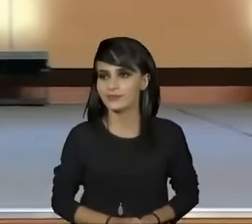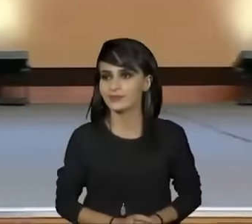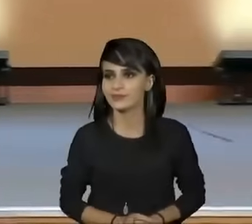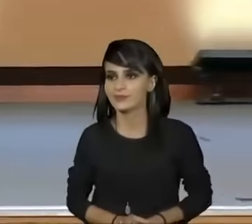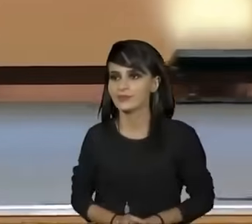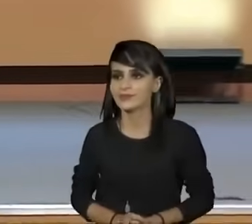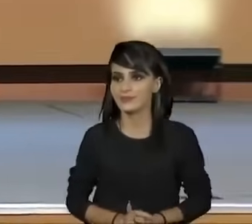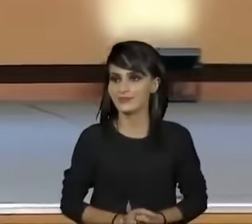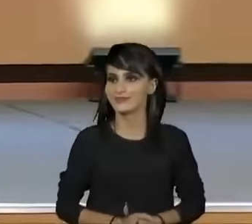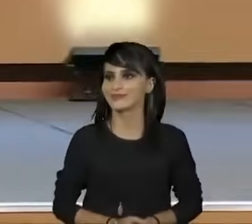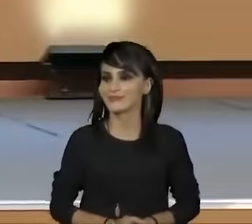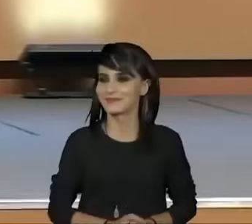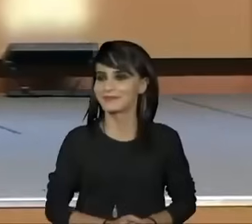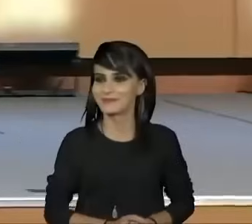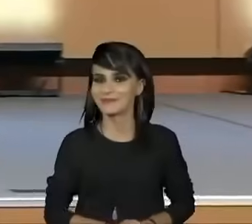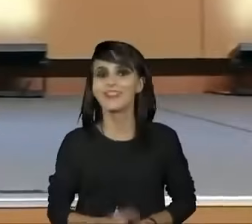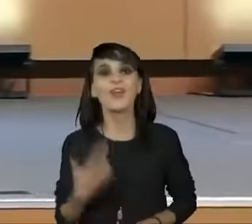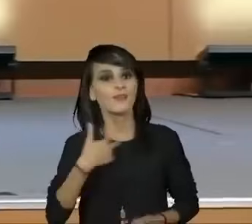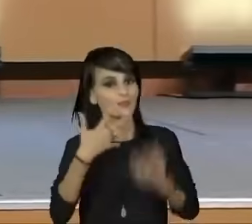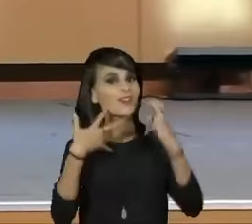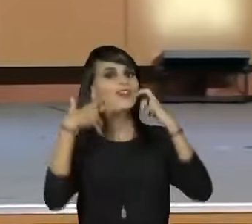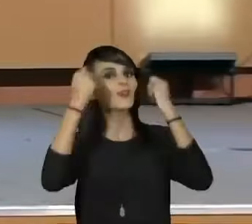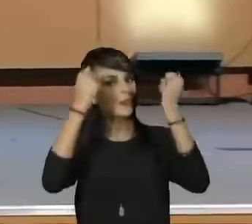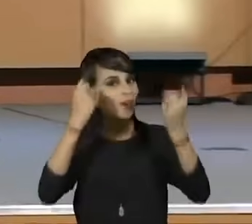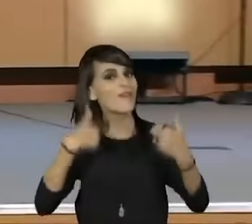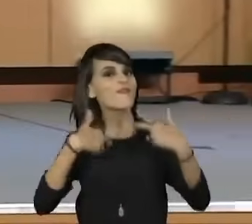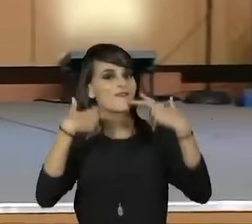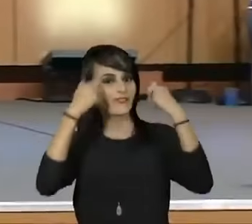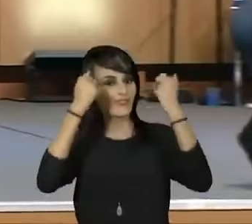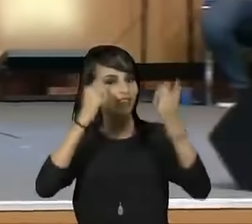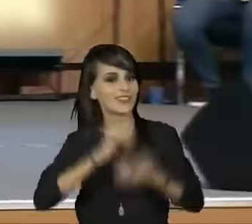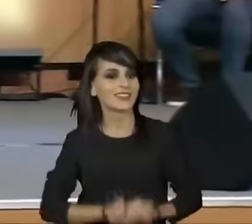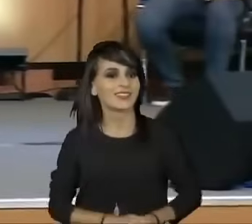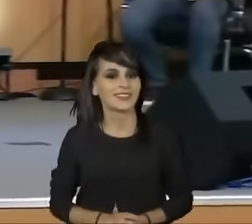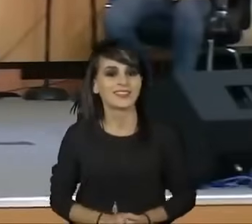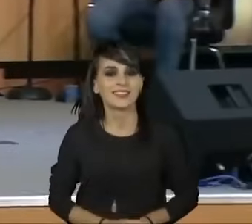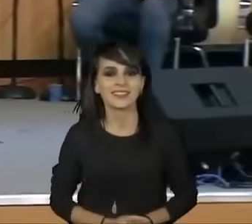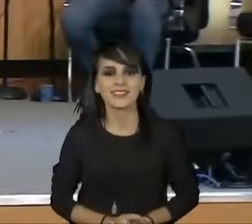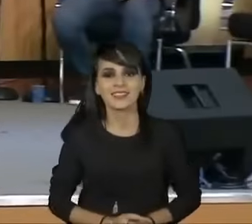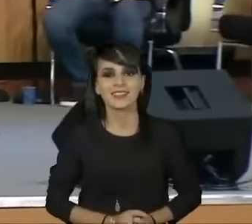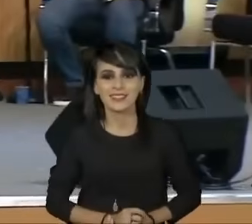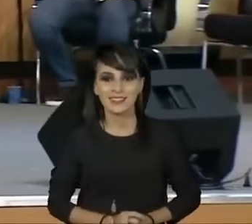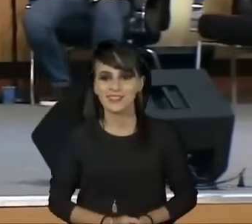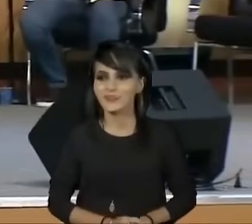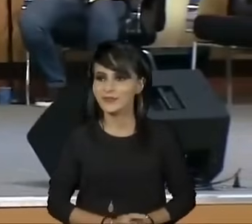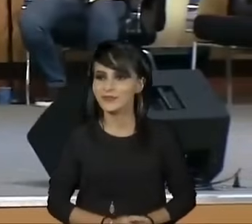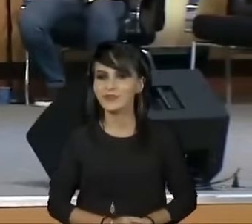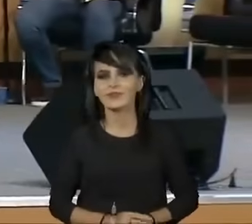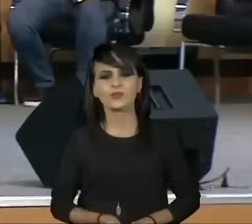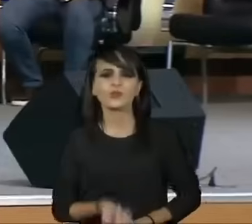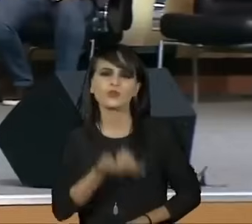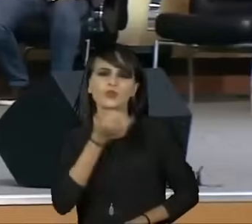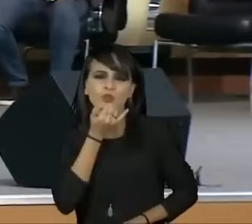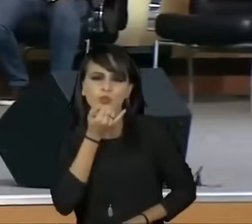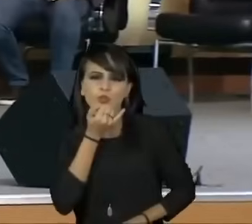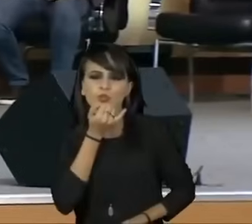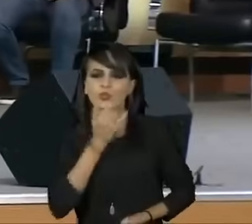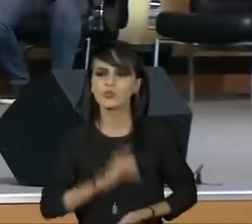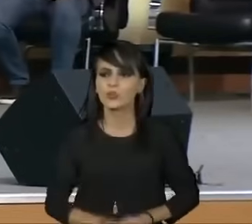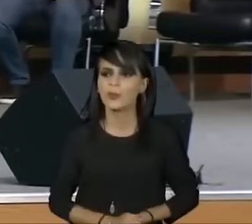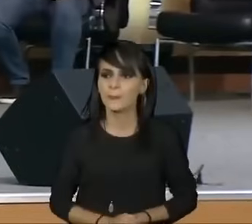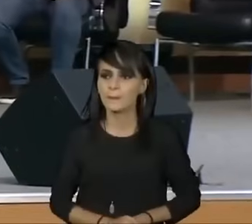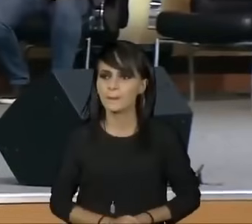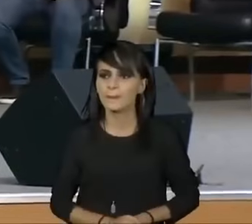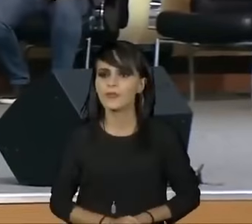eu fico até com vergonha eu fico com vergonha irmão meu Deus do céu e desculpa senhoras eu sei que